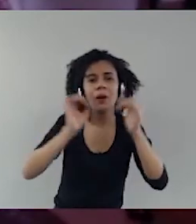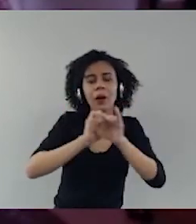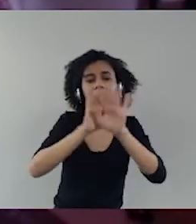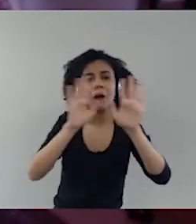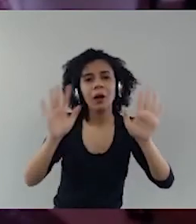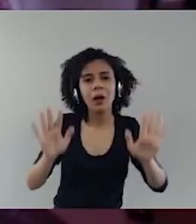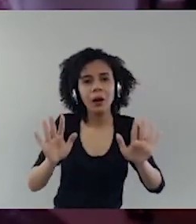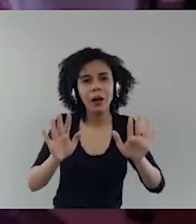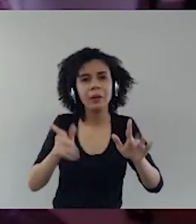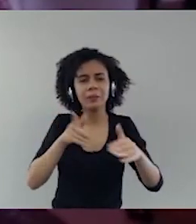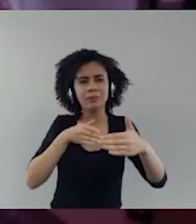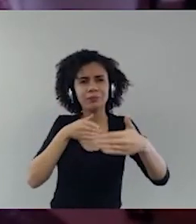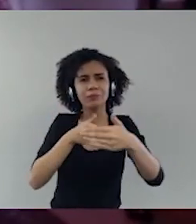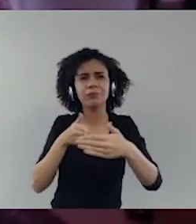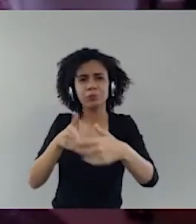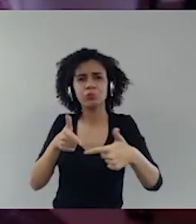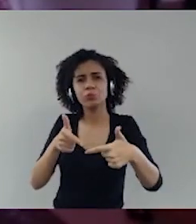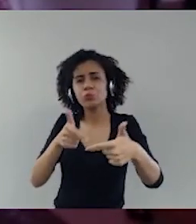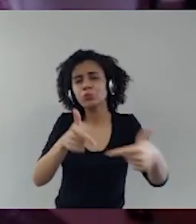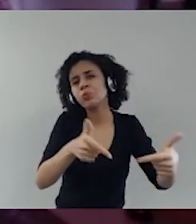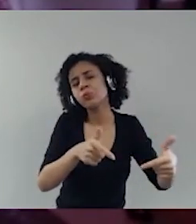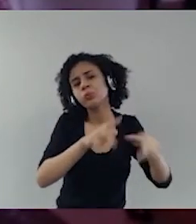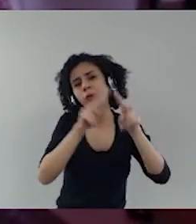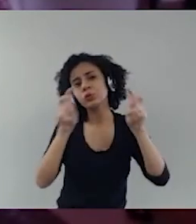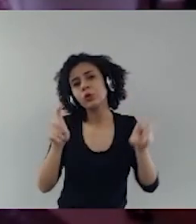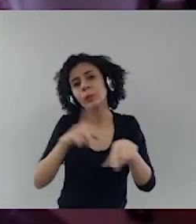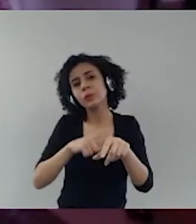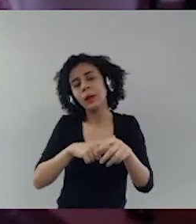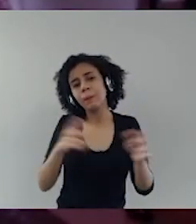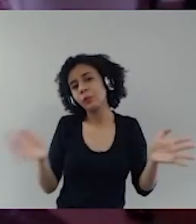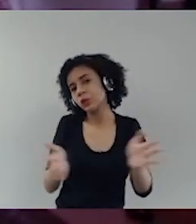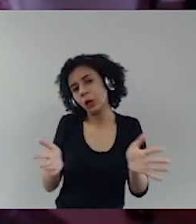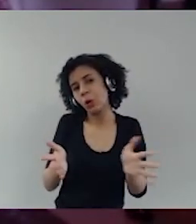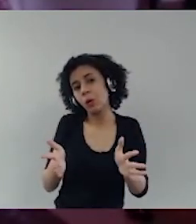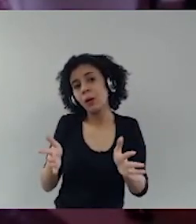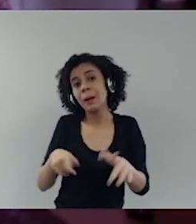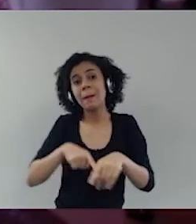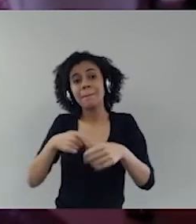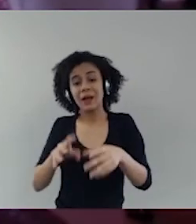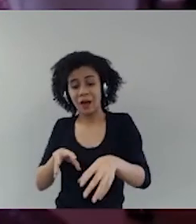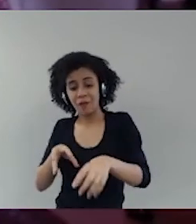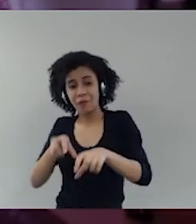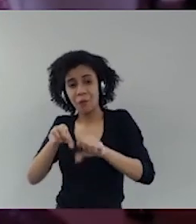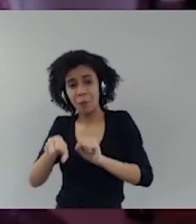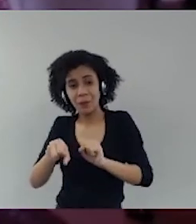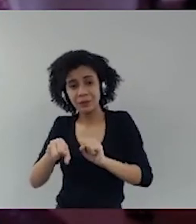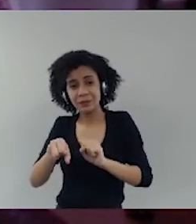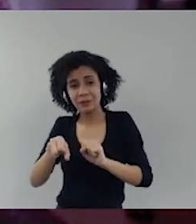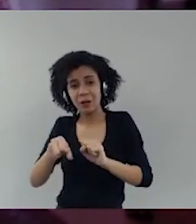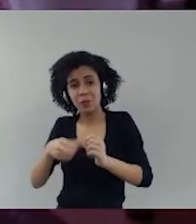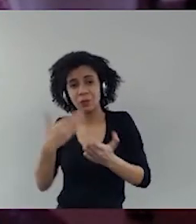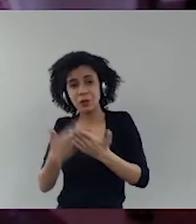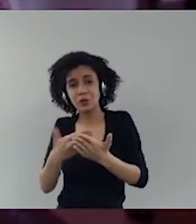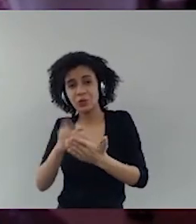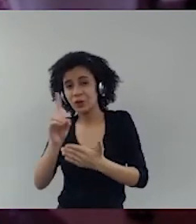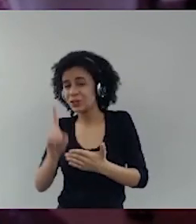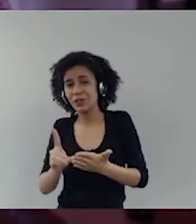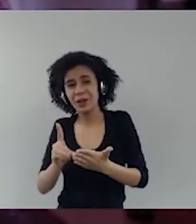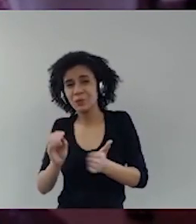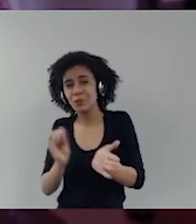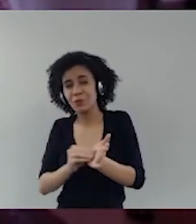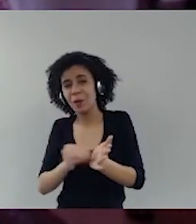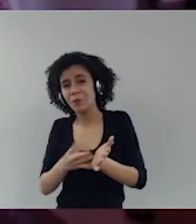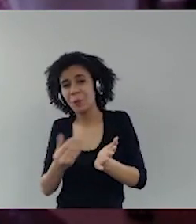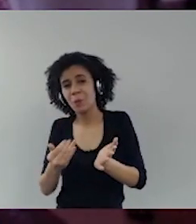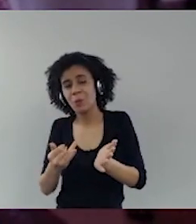e intervenção nas questões contemporâneas do que a formação nas escolas de direito tem permitido.